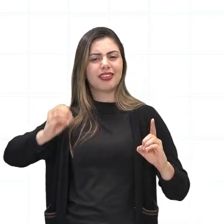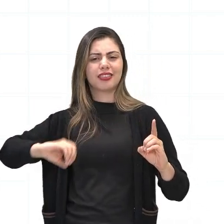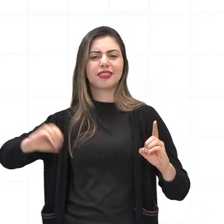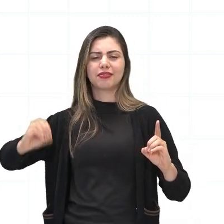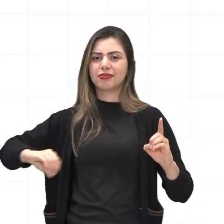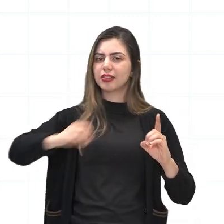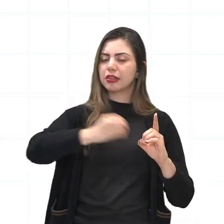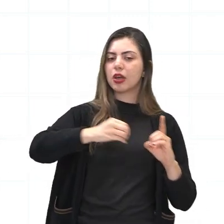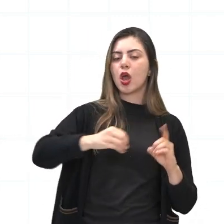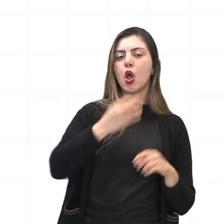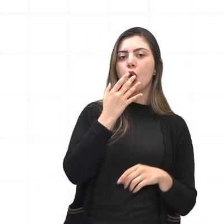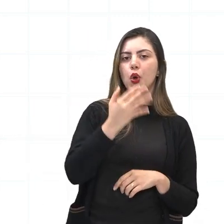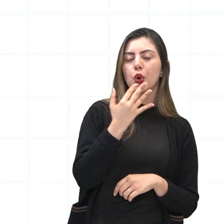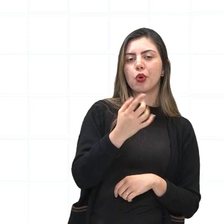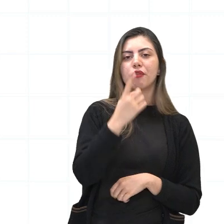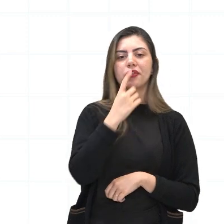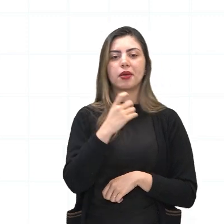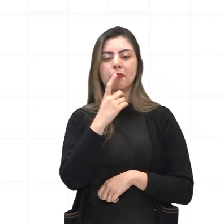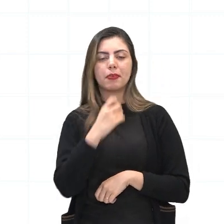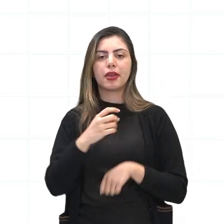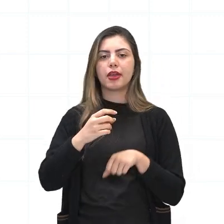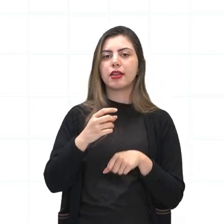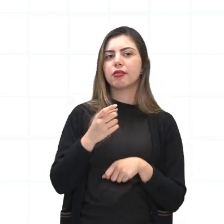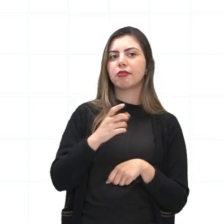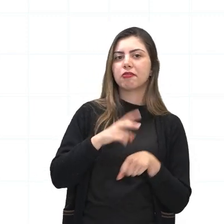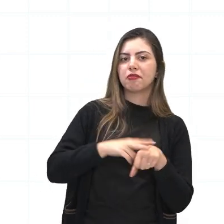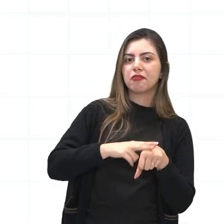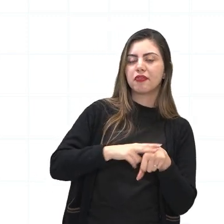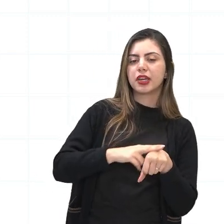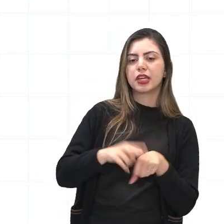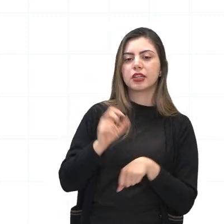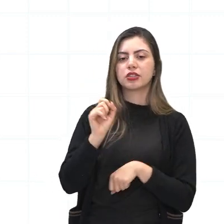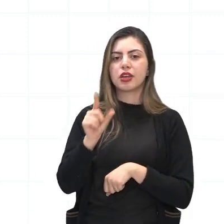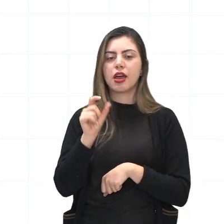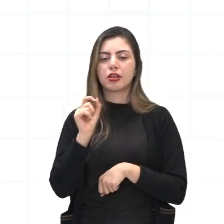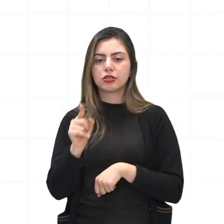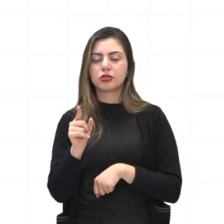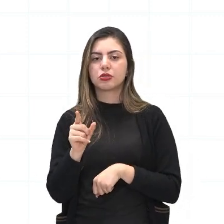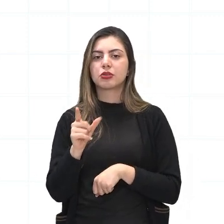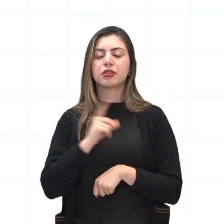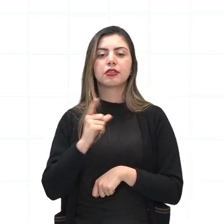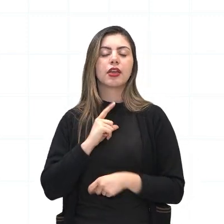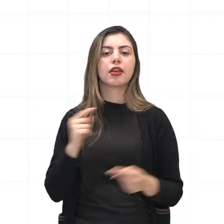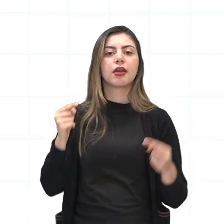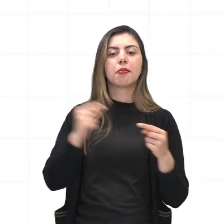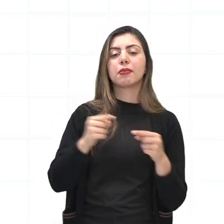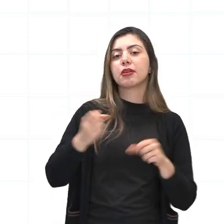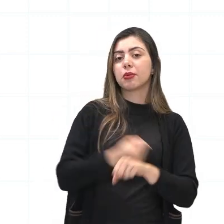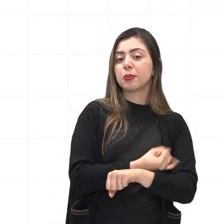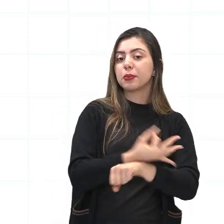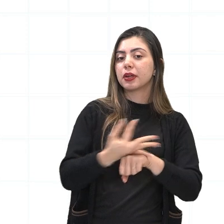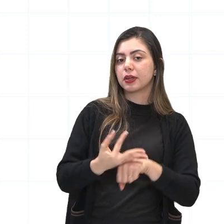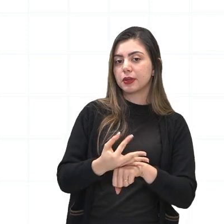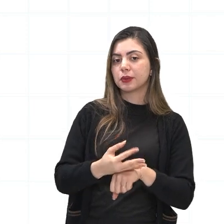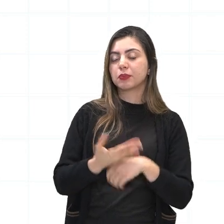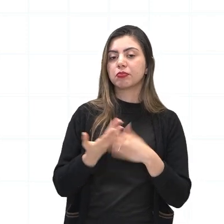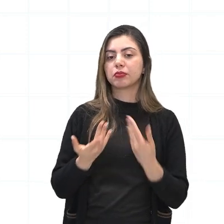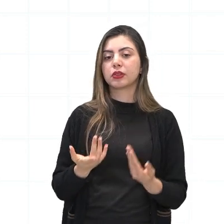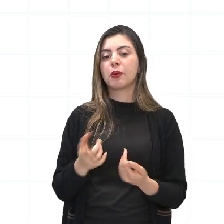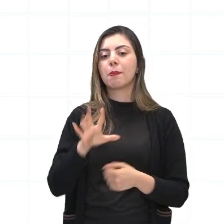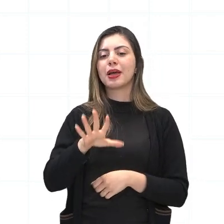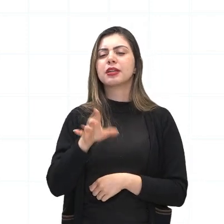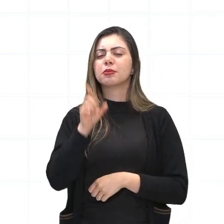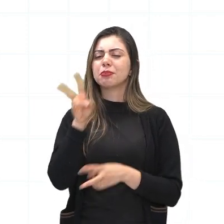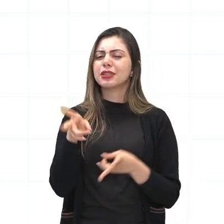do vermelho, do verde, do azul, incide e reflete o branco. Como o comprimento de onda do amarelo